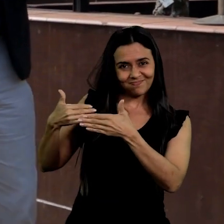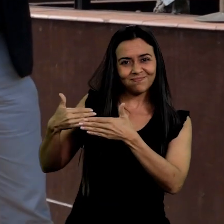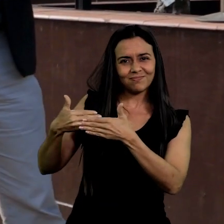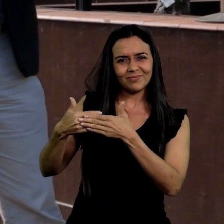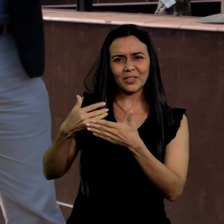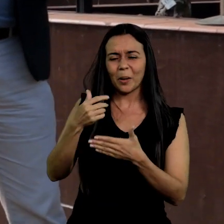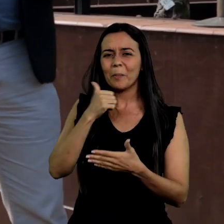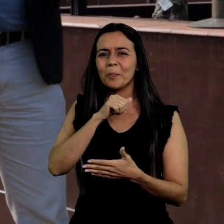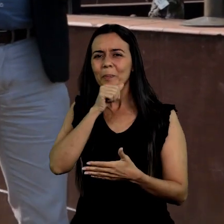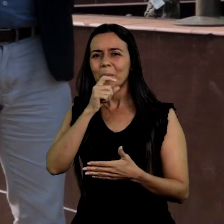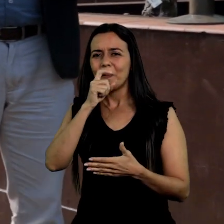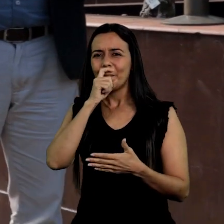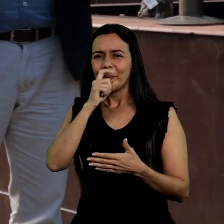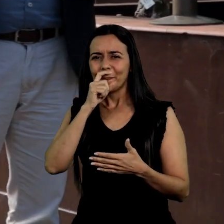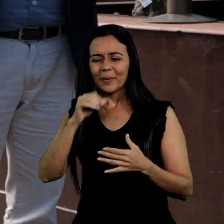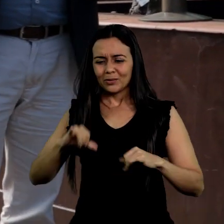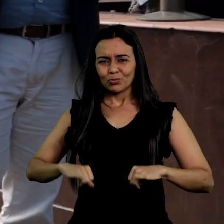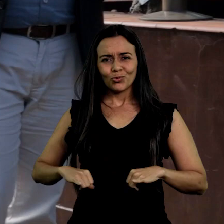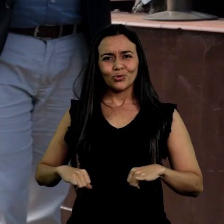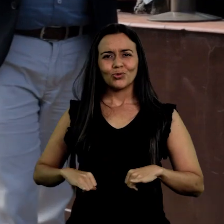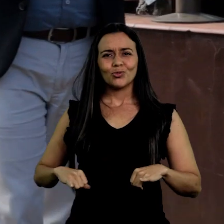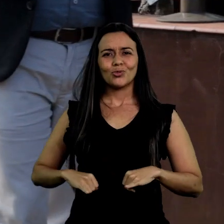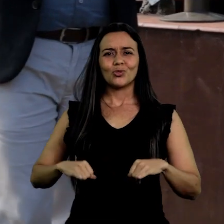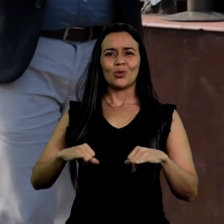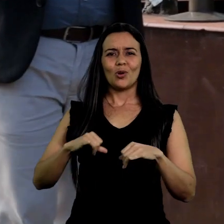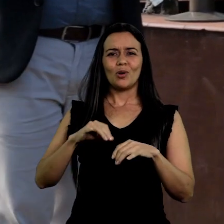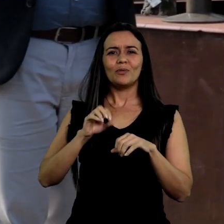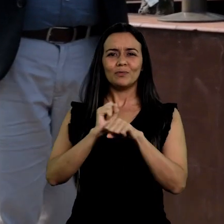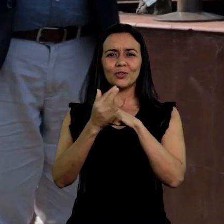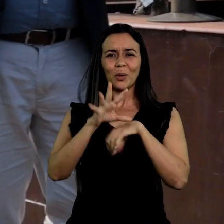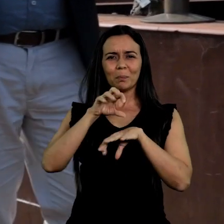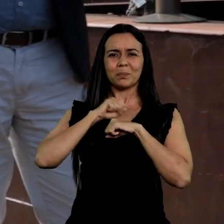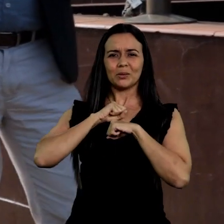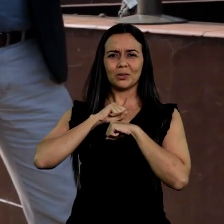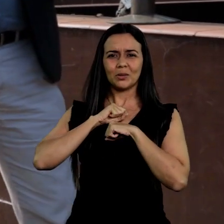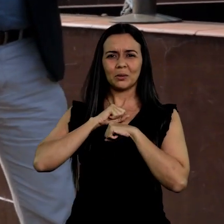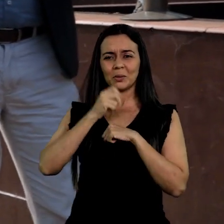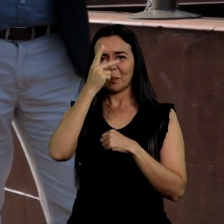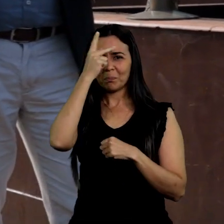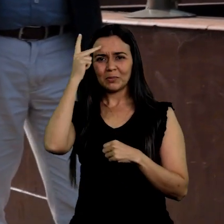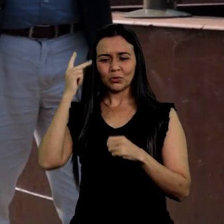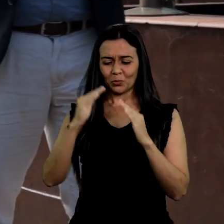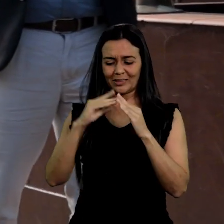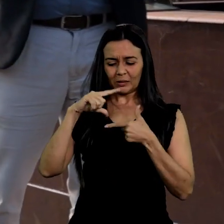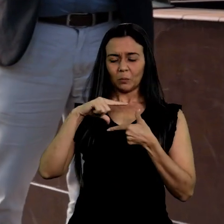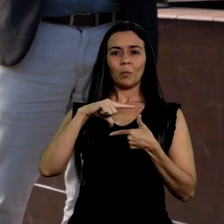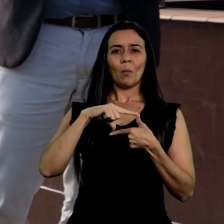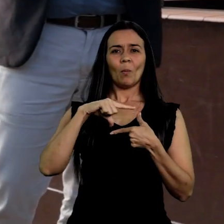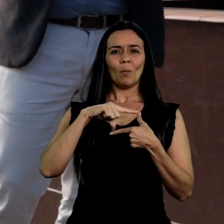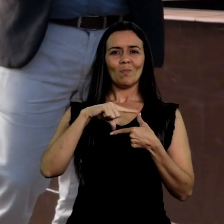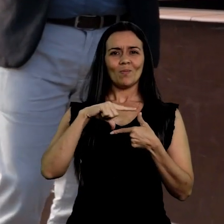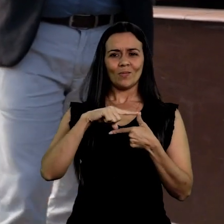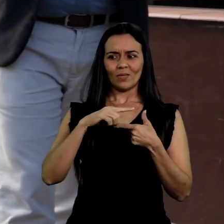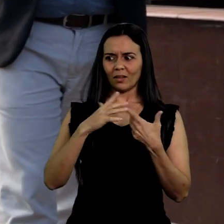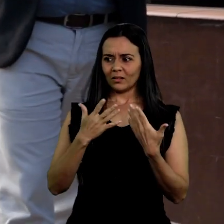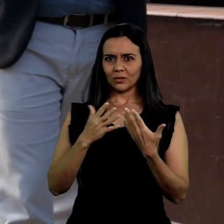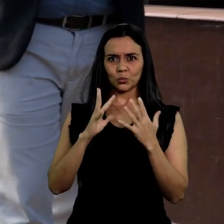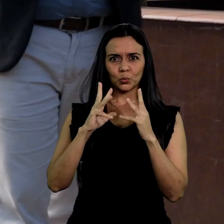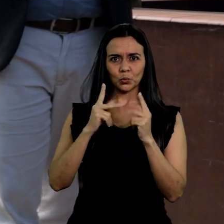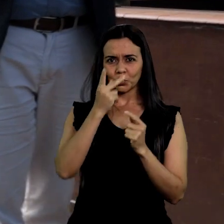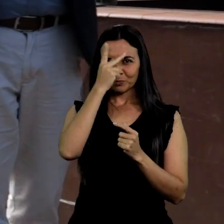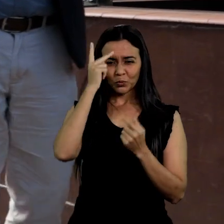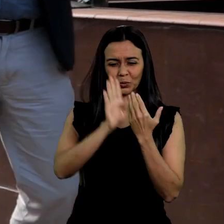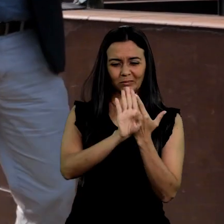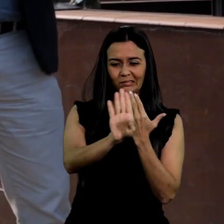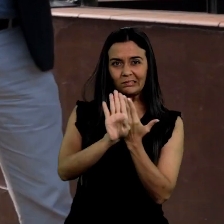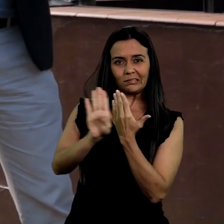filhos longe, né? Pessoas de idade isoladas em casa, né? Então, acho que foi uma baita